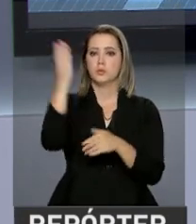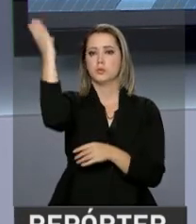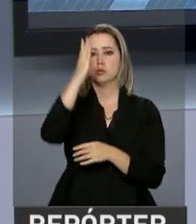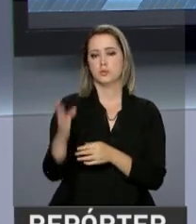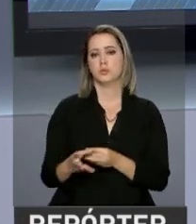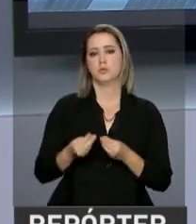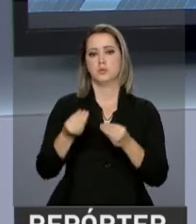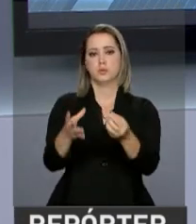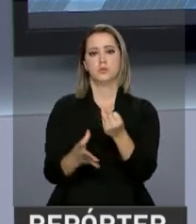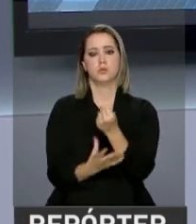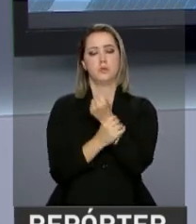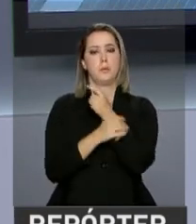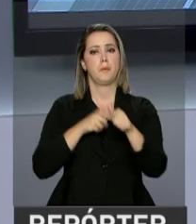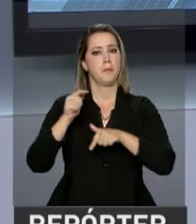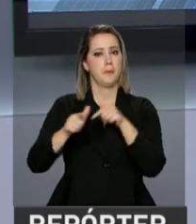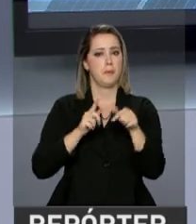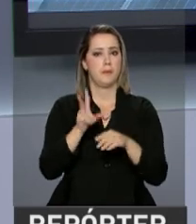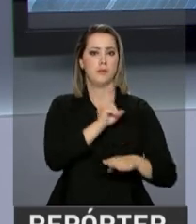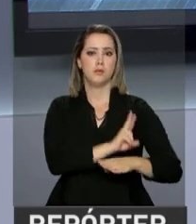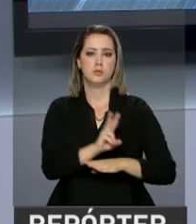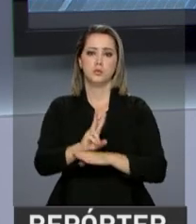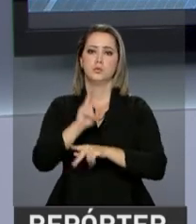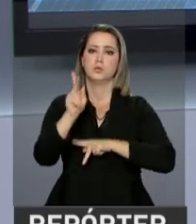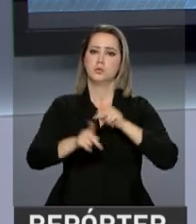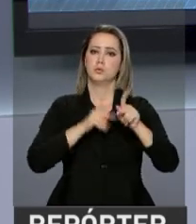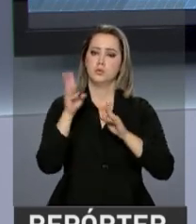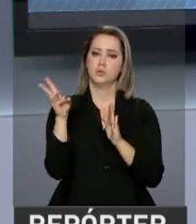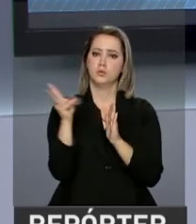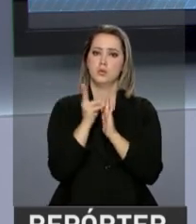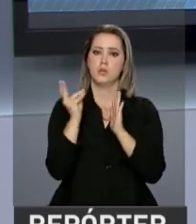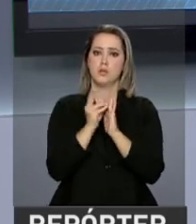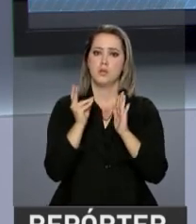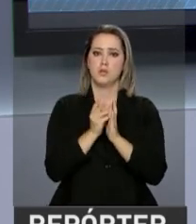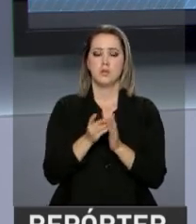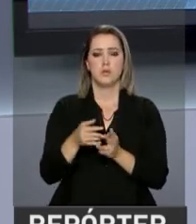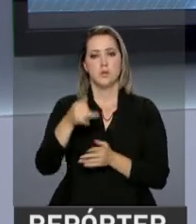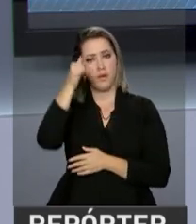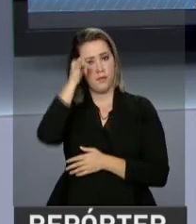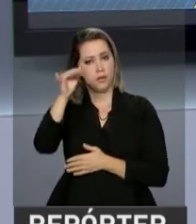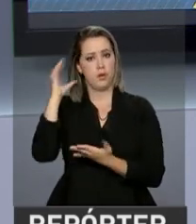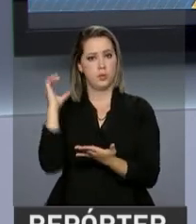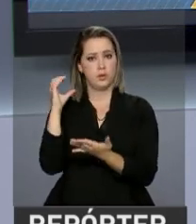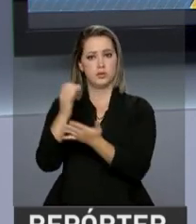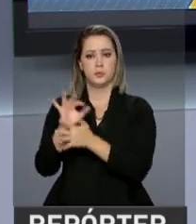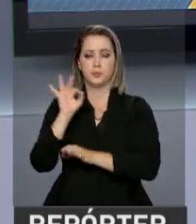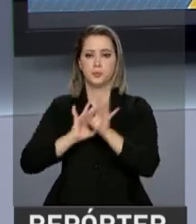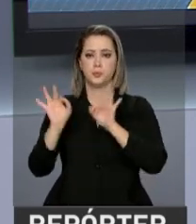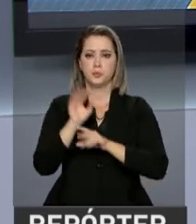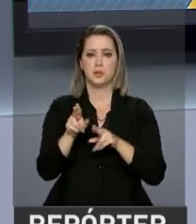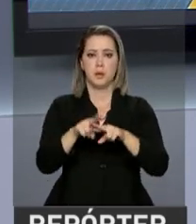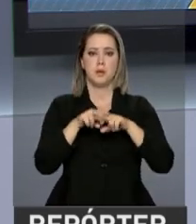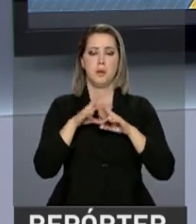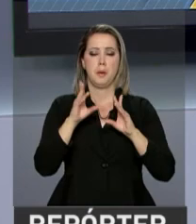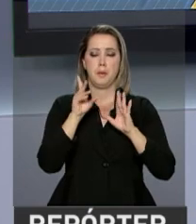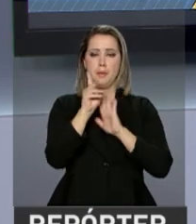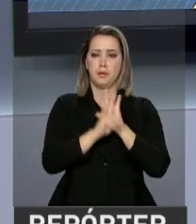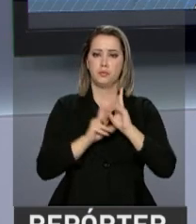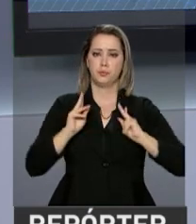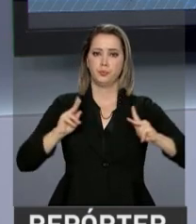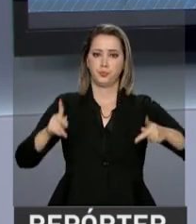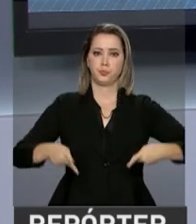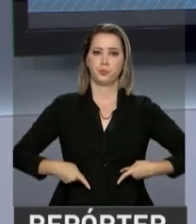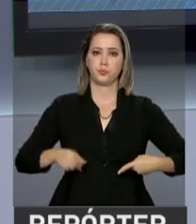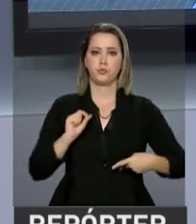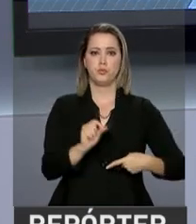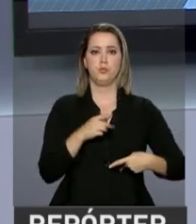do Brasil e garantiu que vai trabalhar pela proteção dos povos indígenas contra o crime organizado e pela dignidade humana.